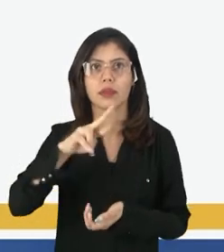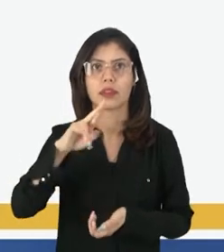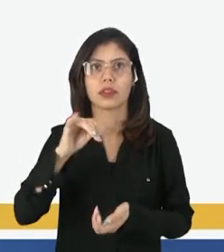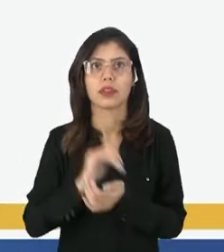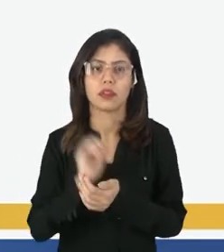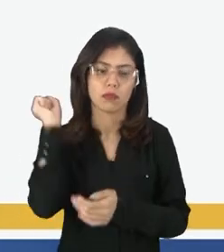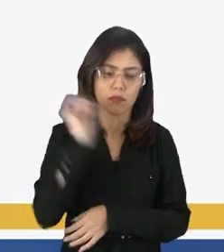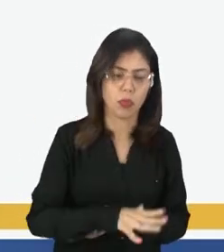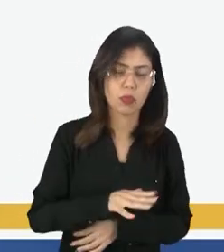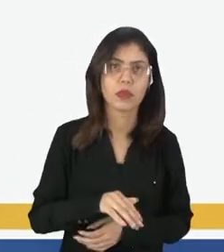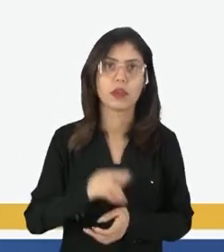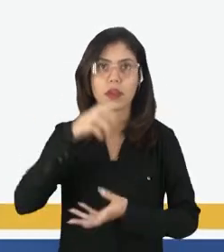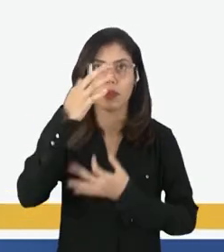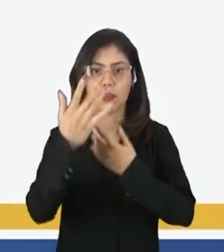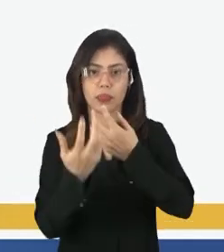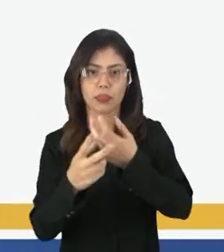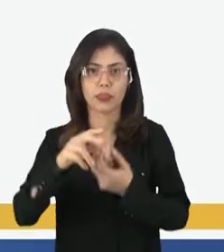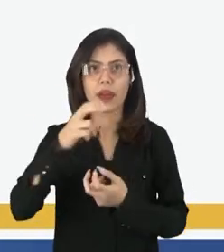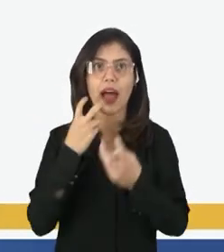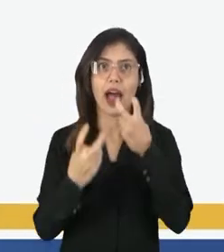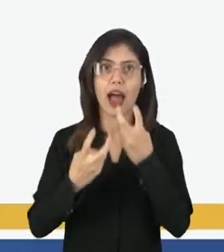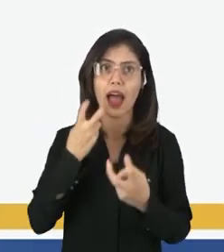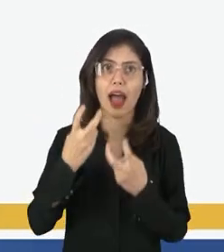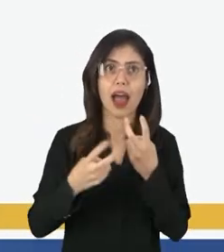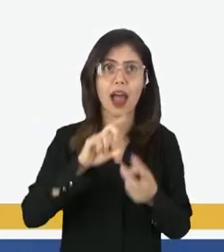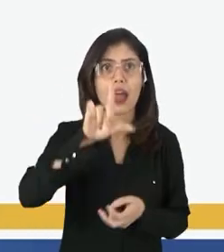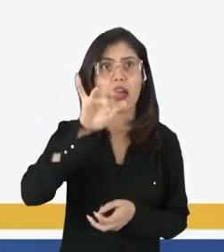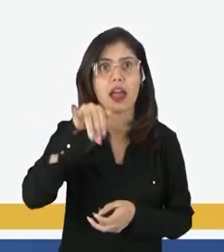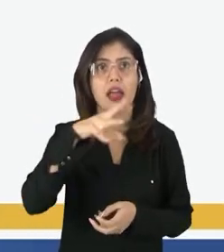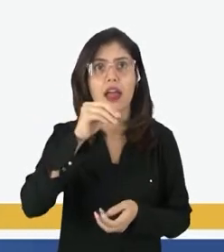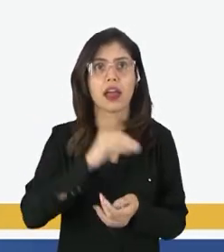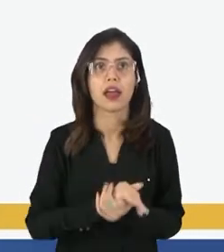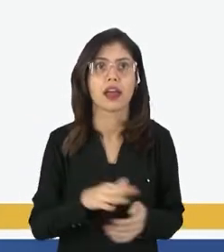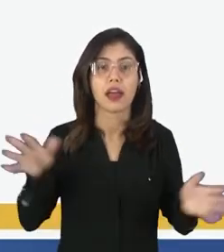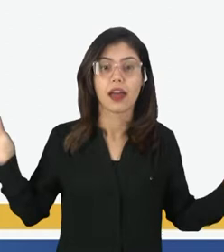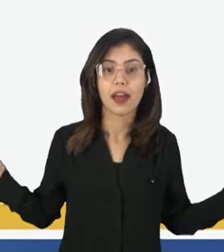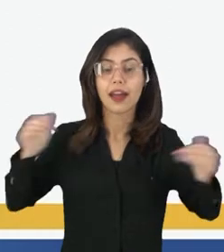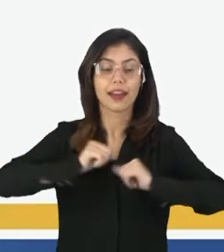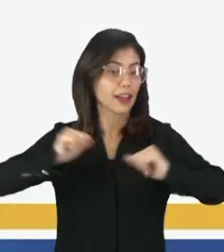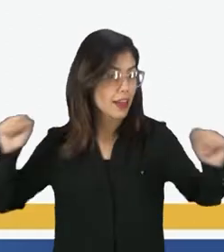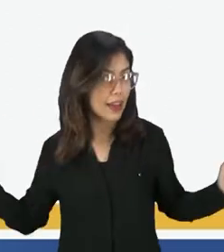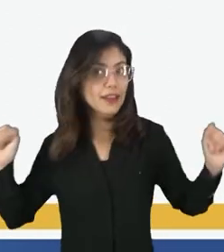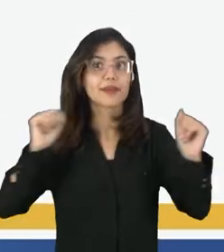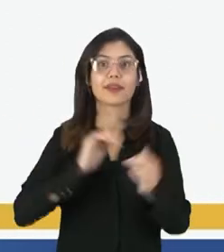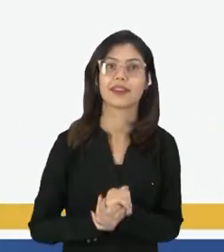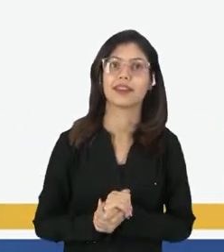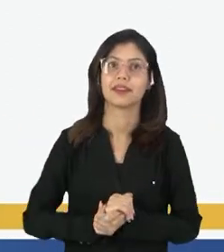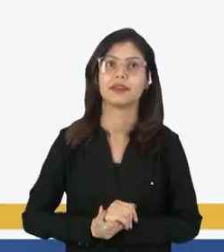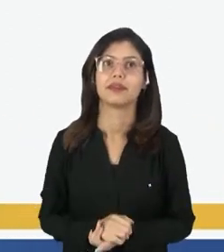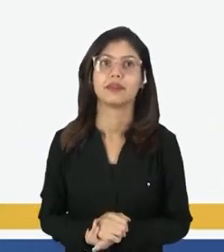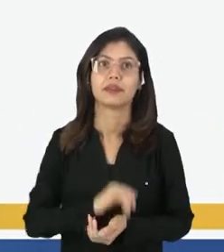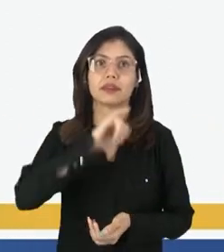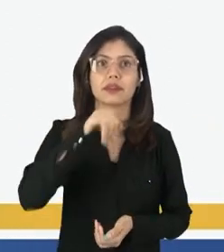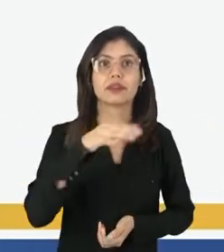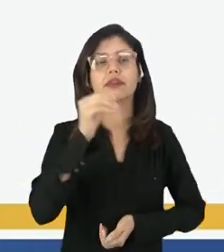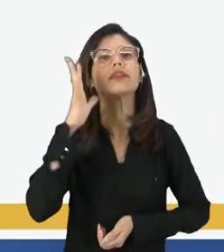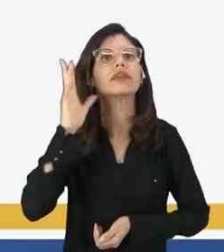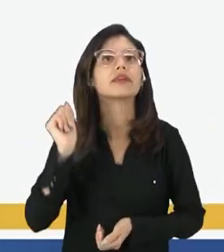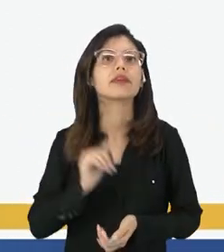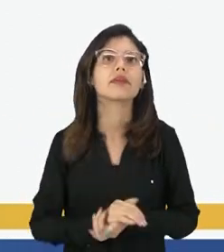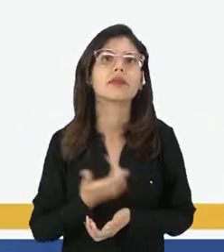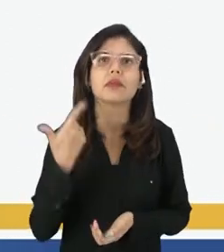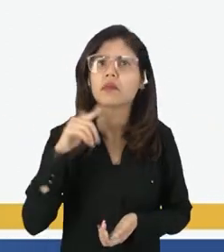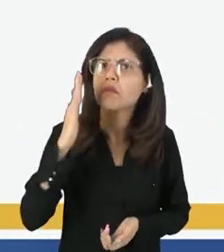miserável e jogou o saco que ia caindo e gritando Lajedo Abra os braços abre vaso Lajedo Lajedo